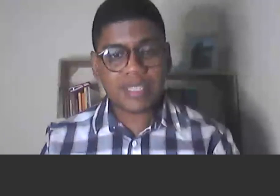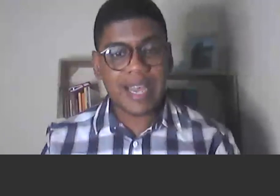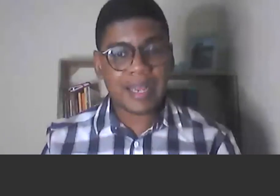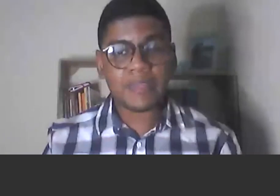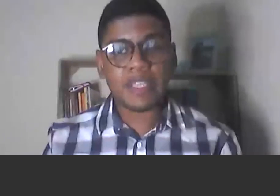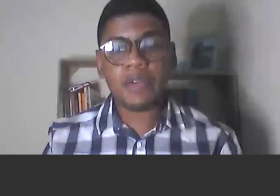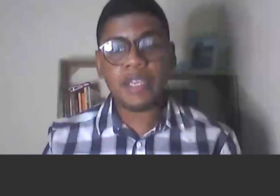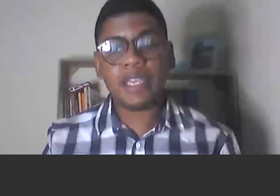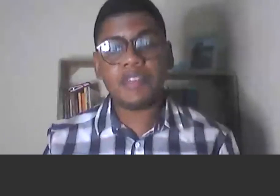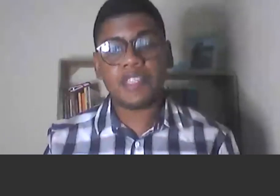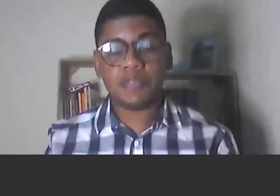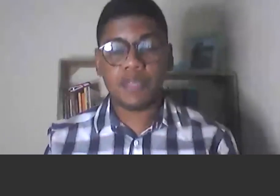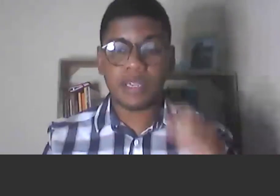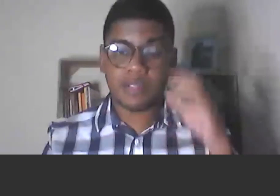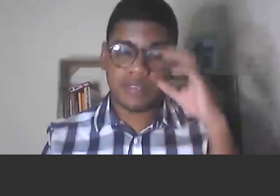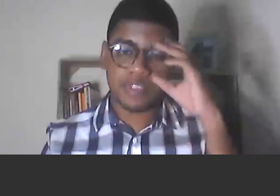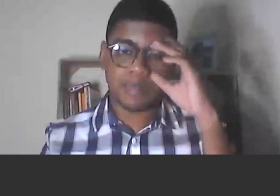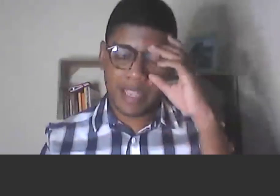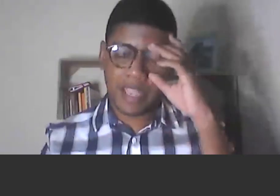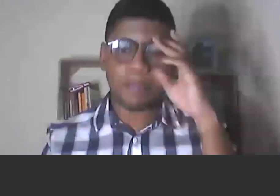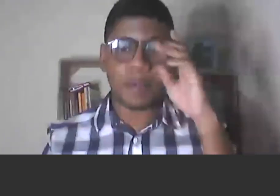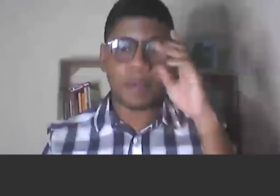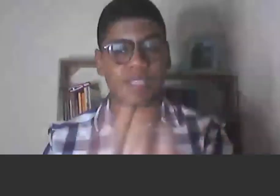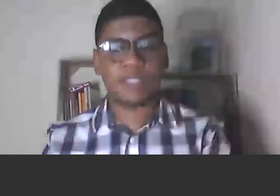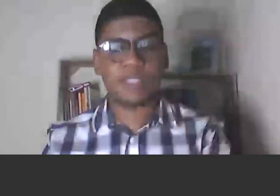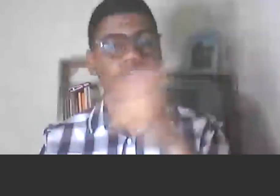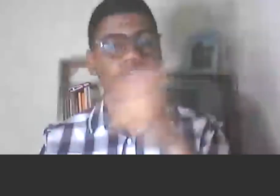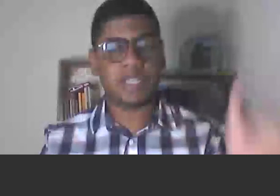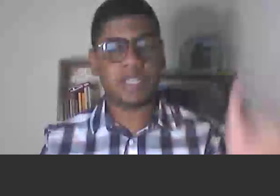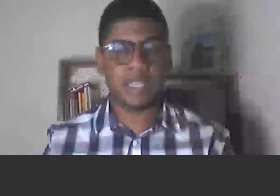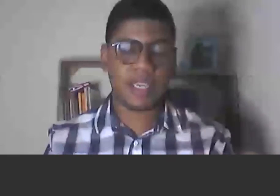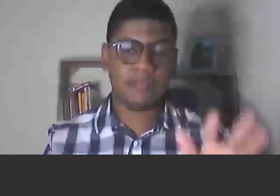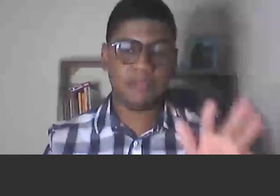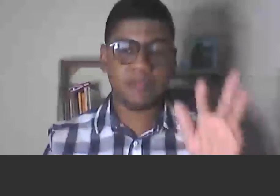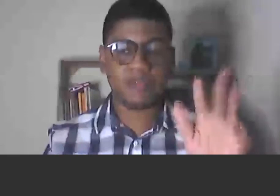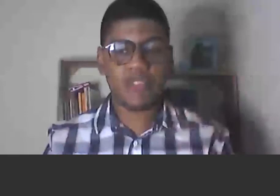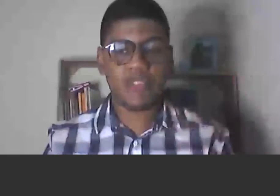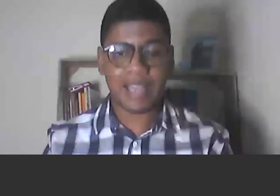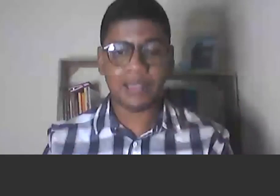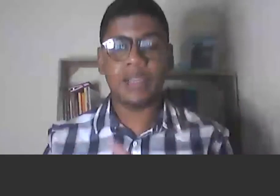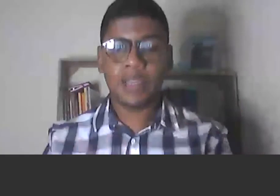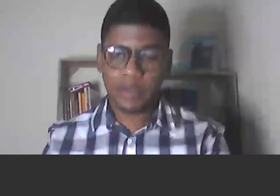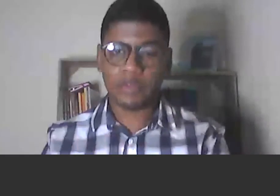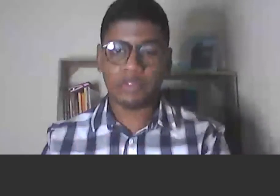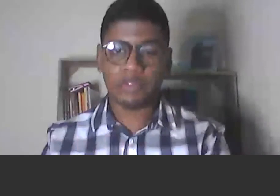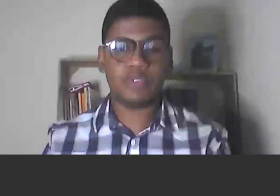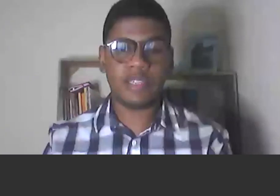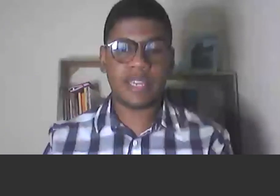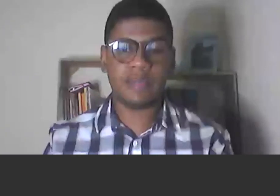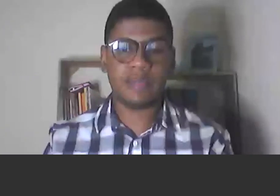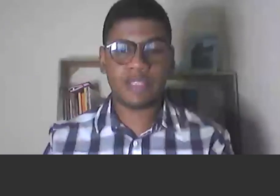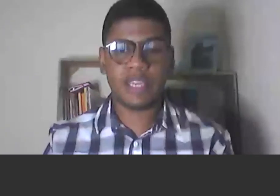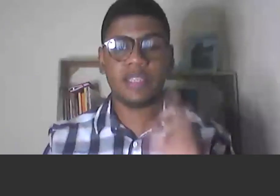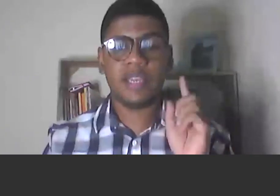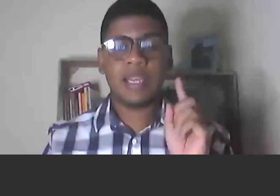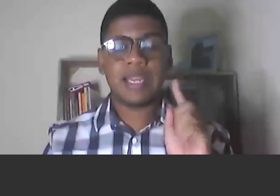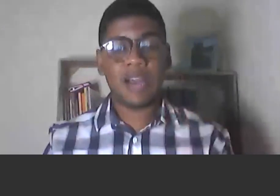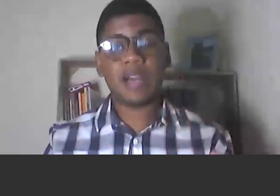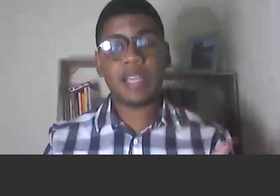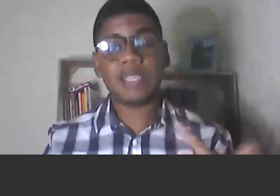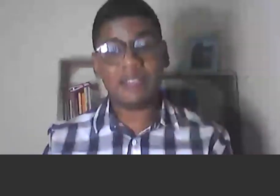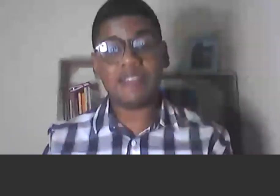Podemos começar? Eu queria que vocês fossem me dando esse feedback, aí pode ser escrito, pode ser falado, eu consigo visualizar aqui para